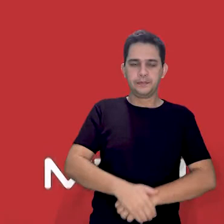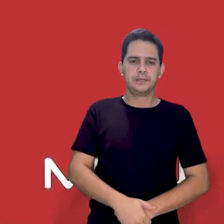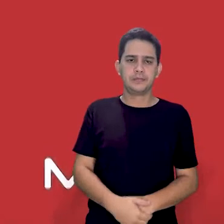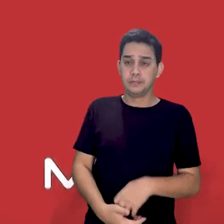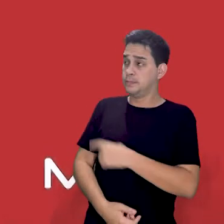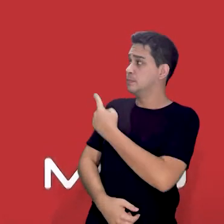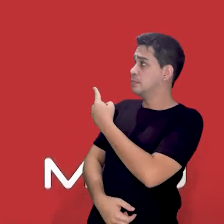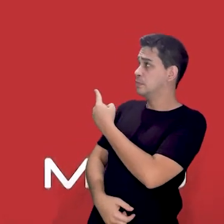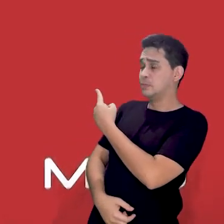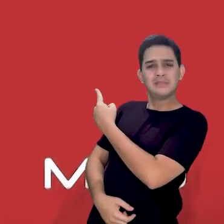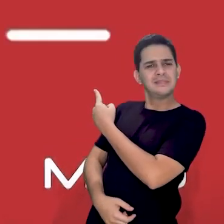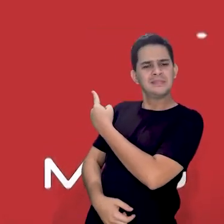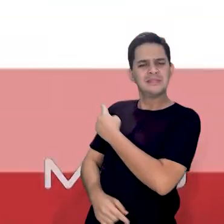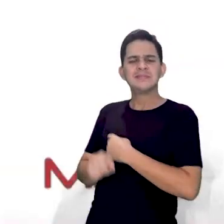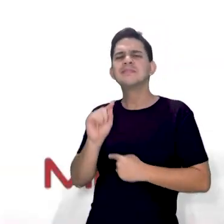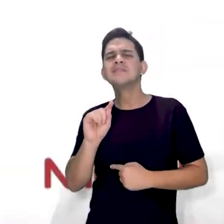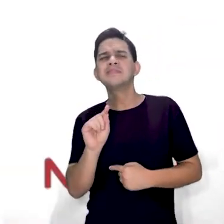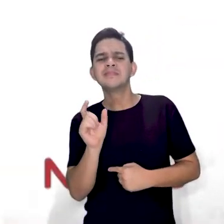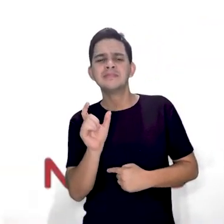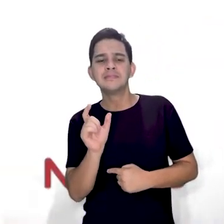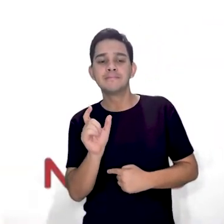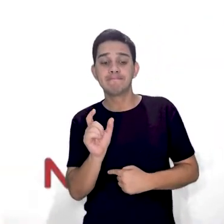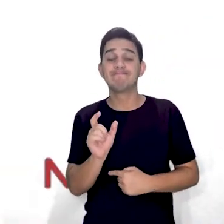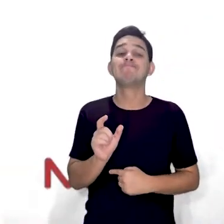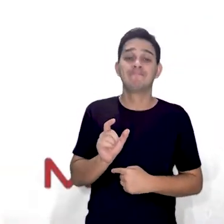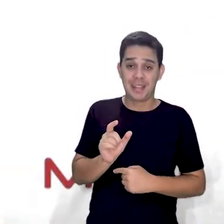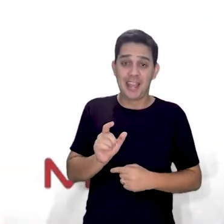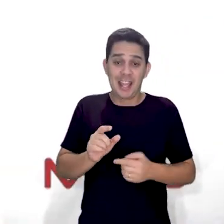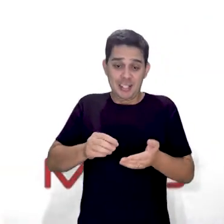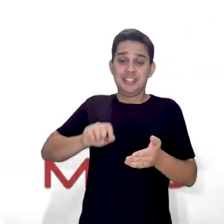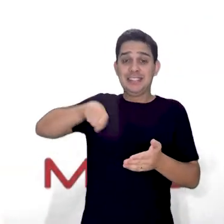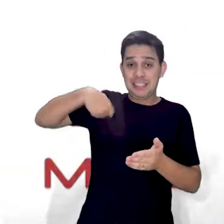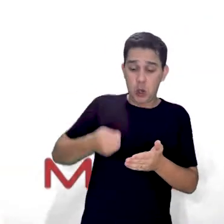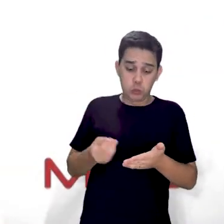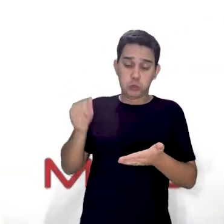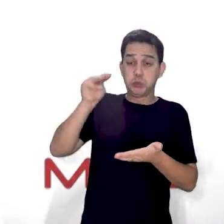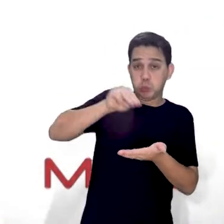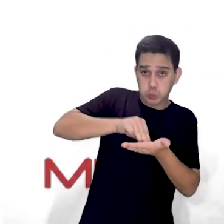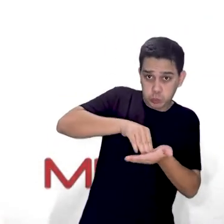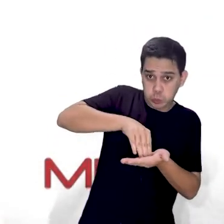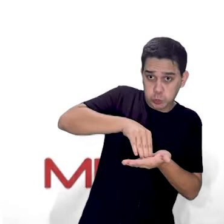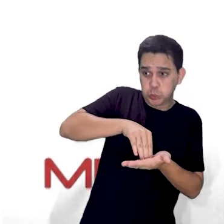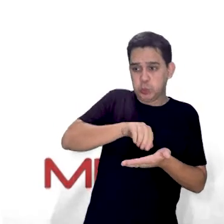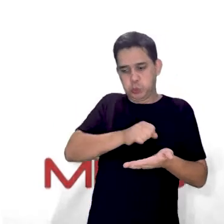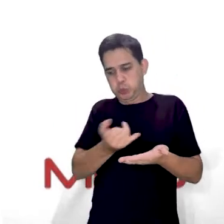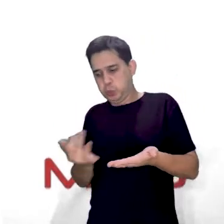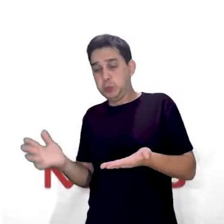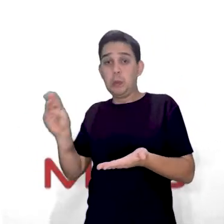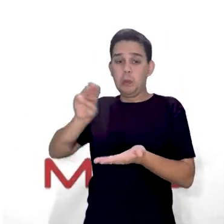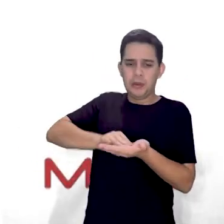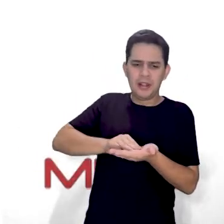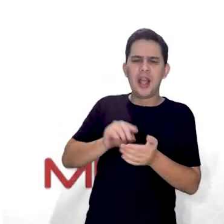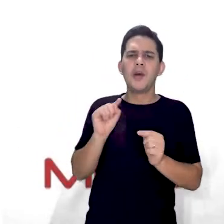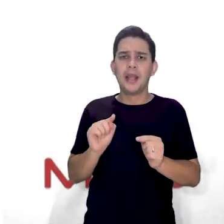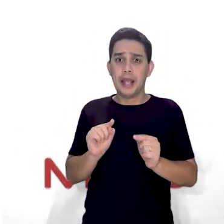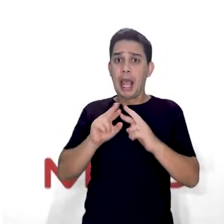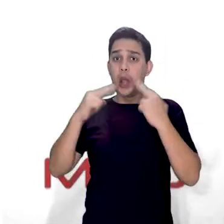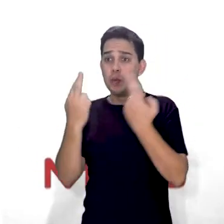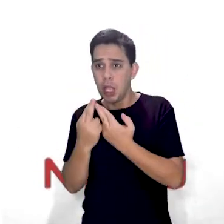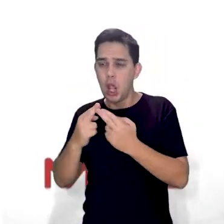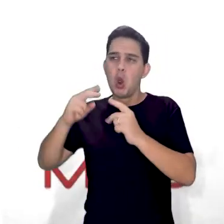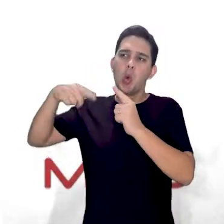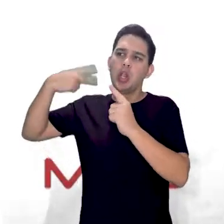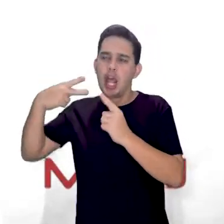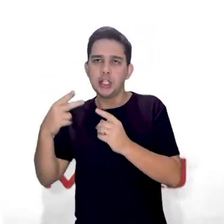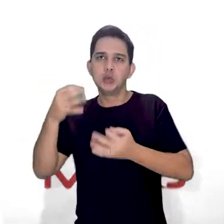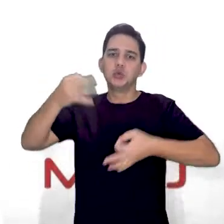Quórum. Você sabe o que significa? Quórum é o número mínimo de pessoas necessárias para que uma sessão ou deliberação de um órgão